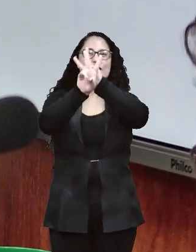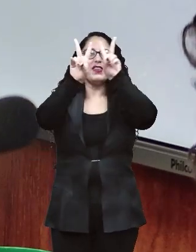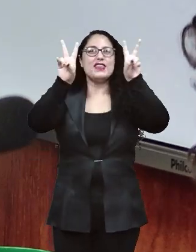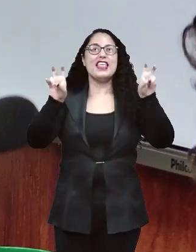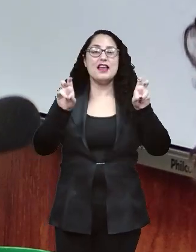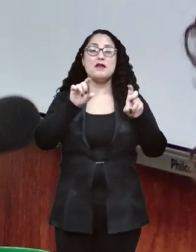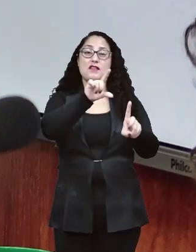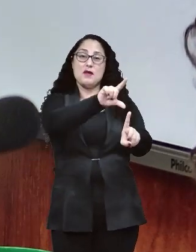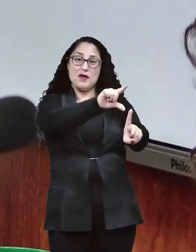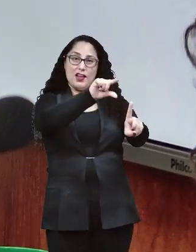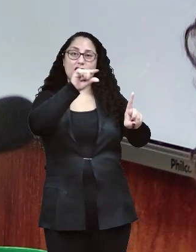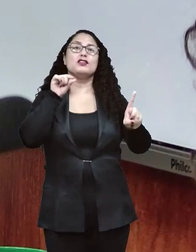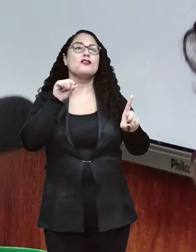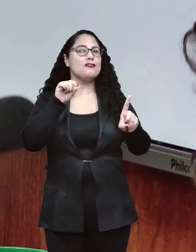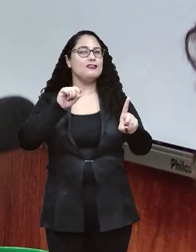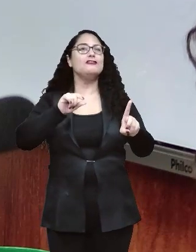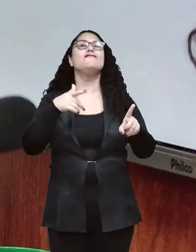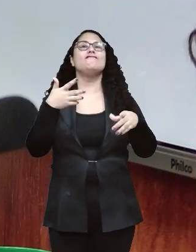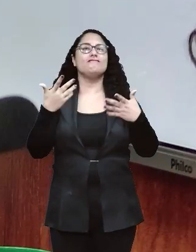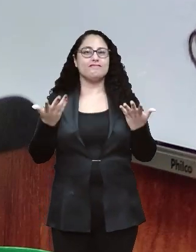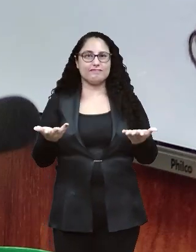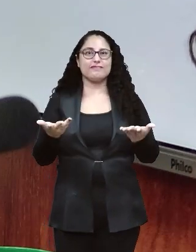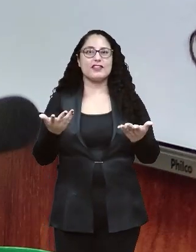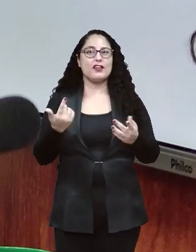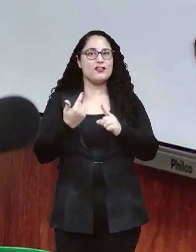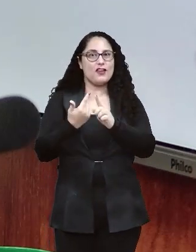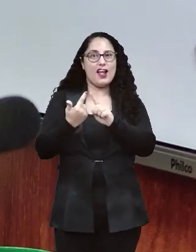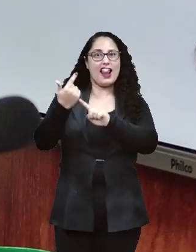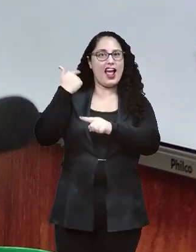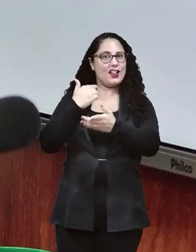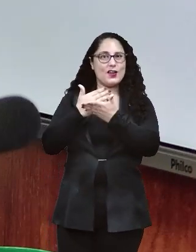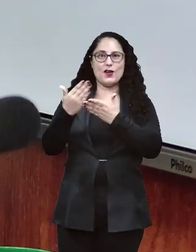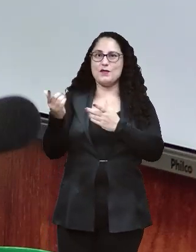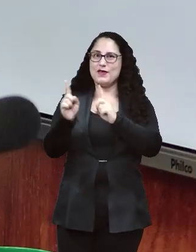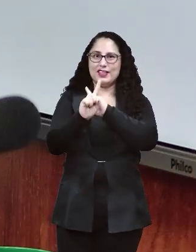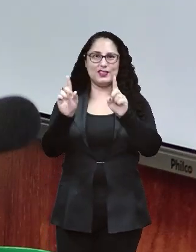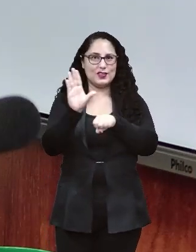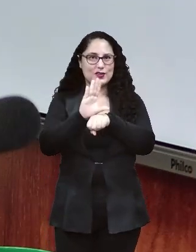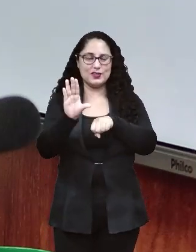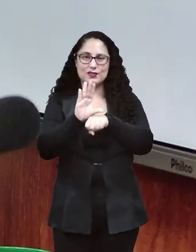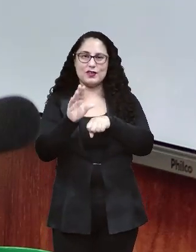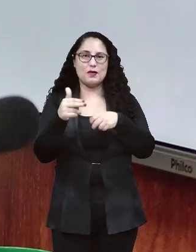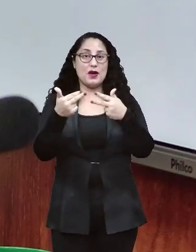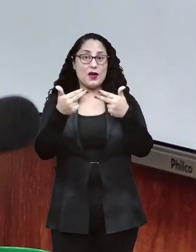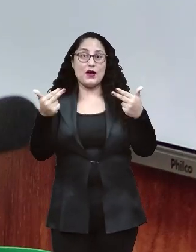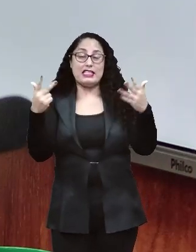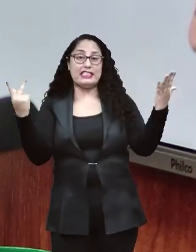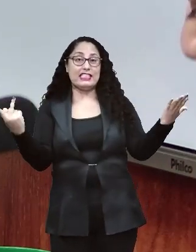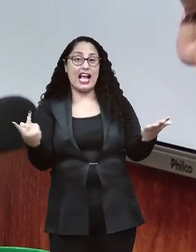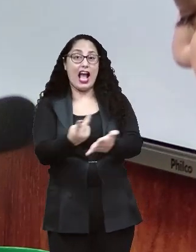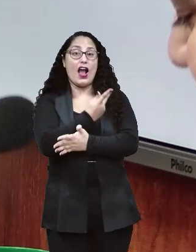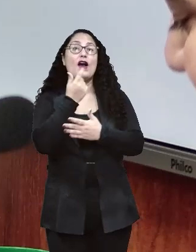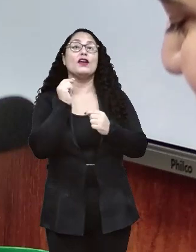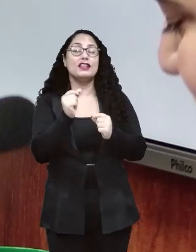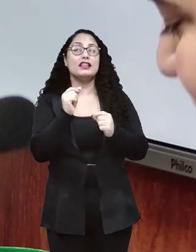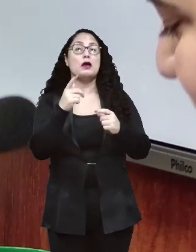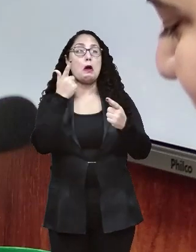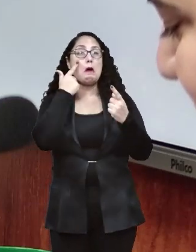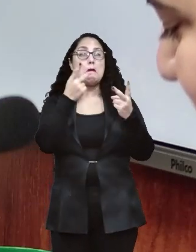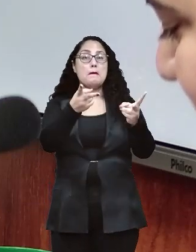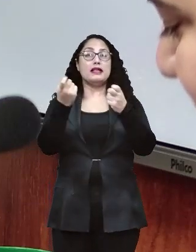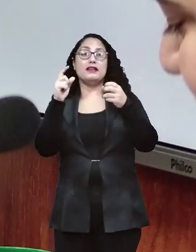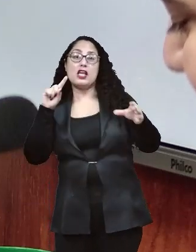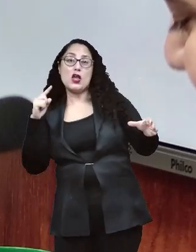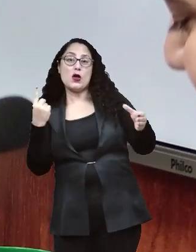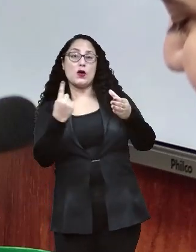uma escolha que não foi desde o começo do curso, foi algo que, né, de repente eu vi que seria algo que pudesse me